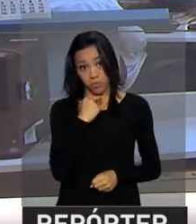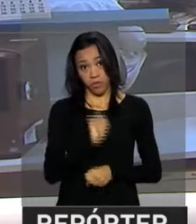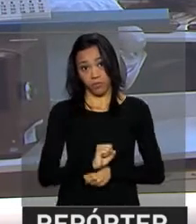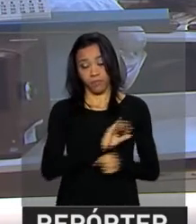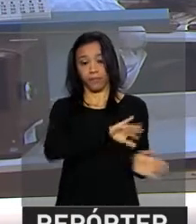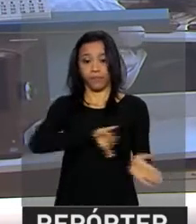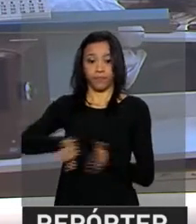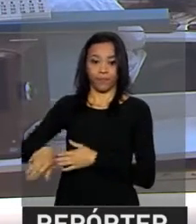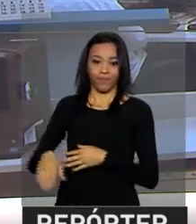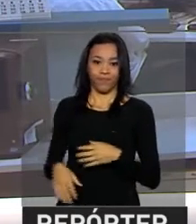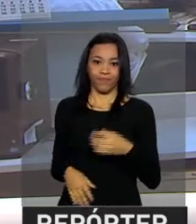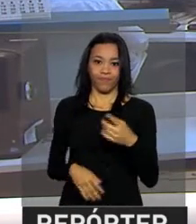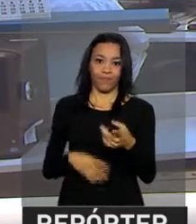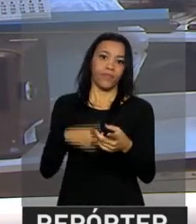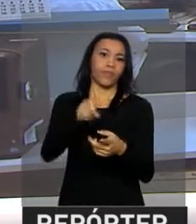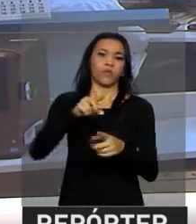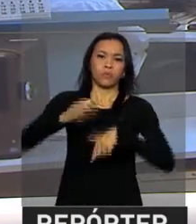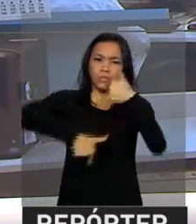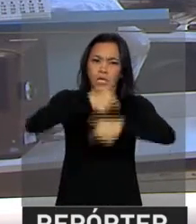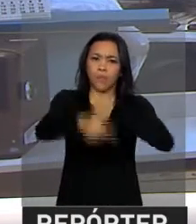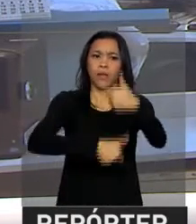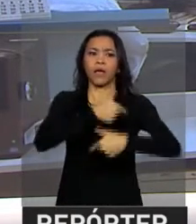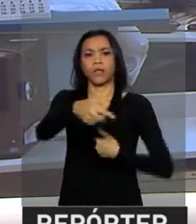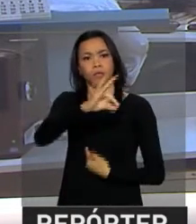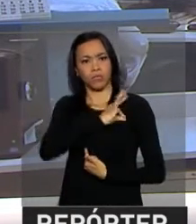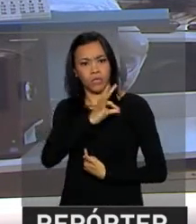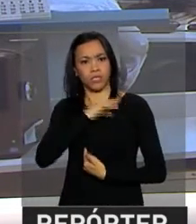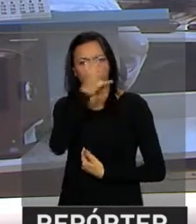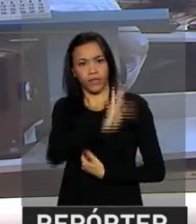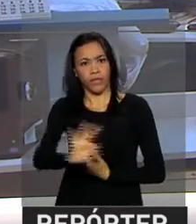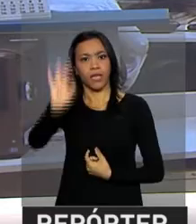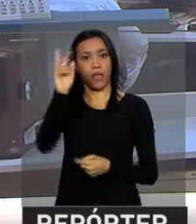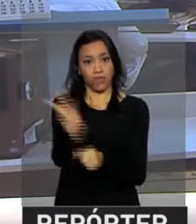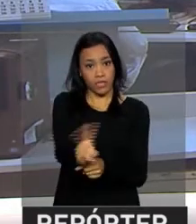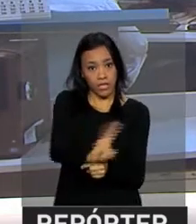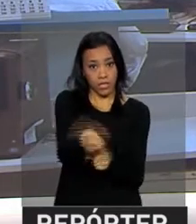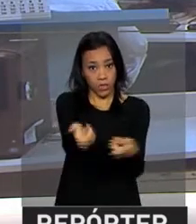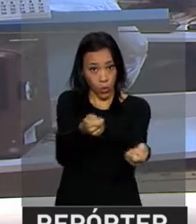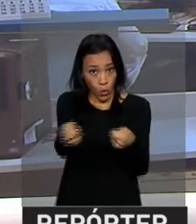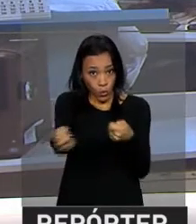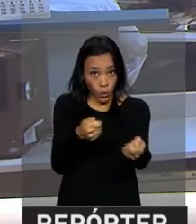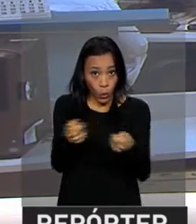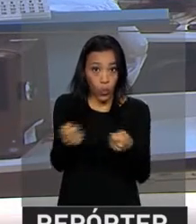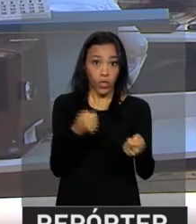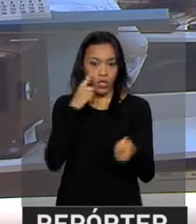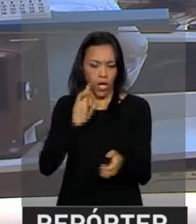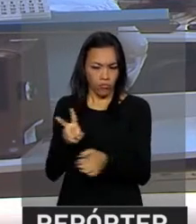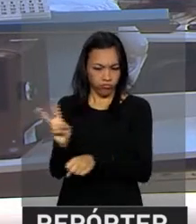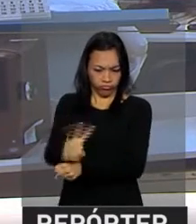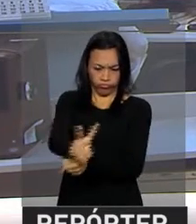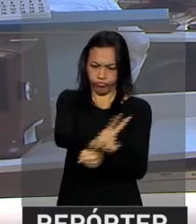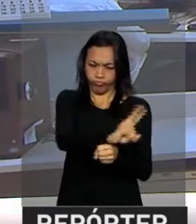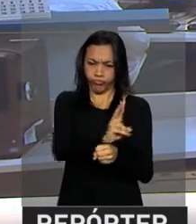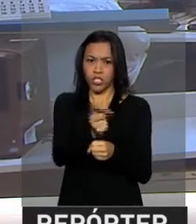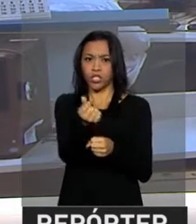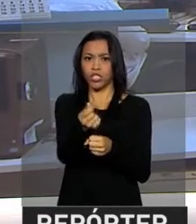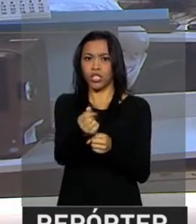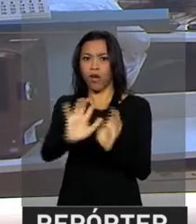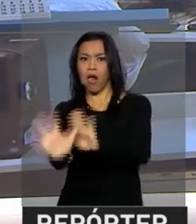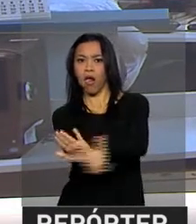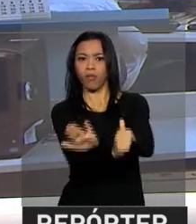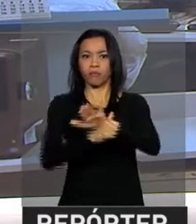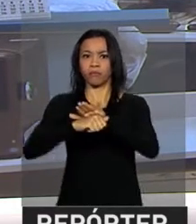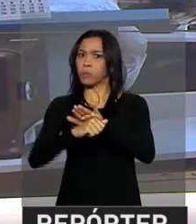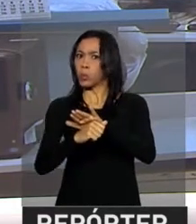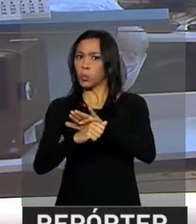Uma operação da Polícia Federal e do Ministério da Transparência, Fiscalização e Controle está apurando desvios de recursos públicos